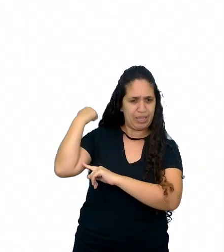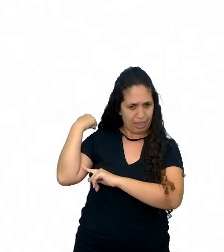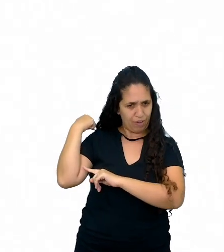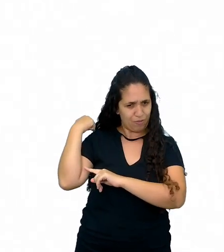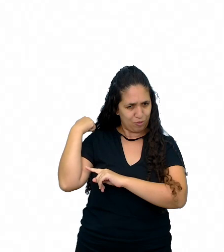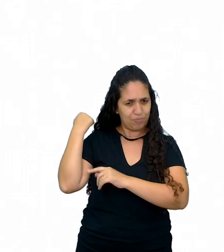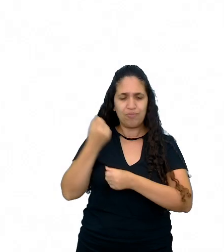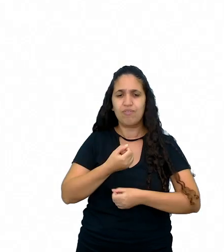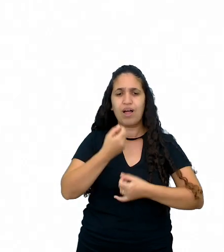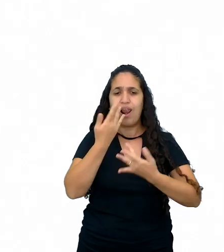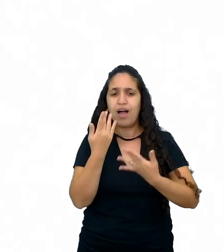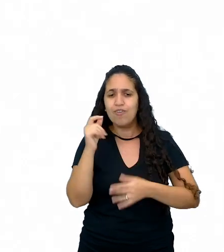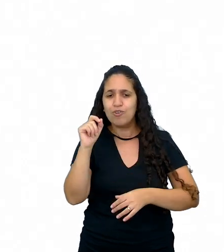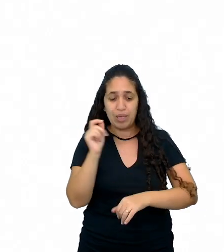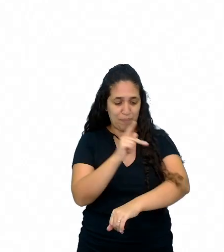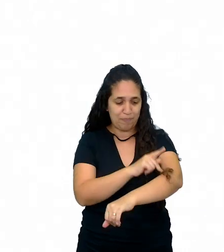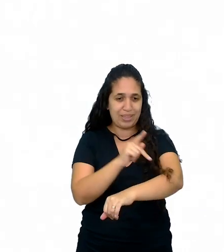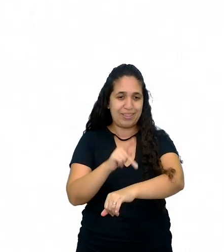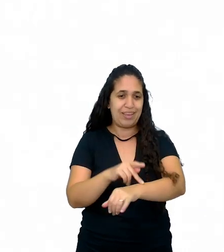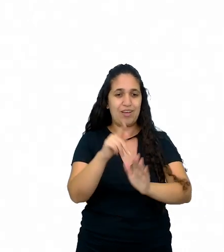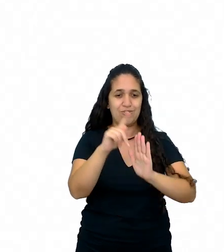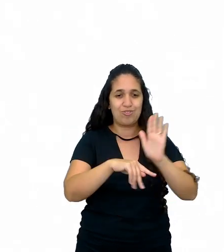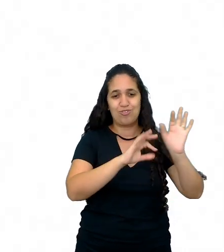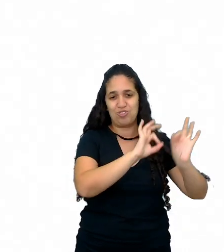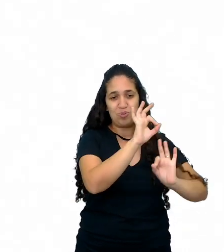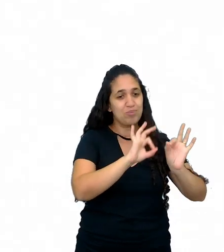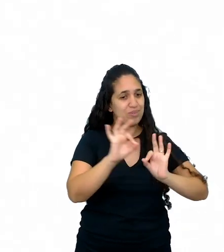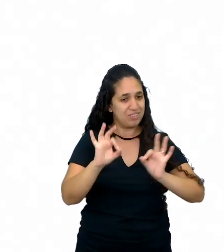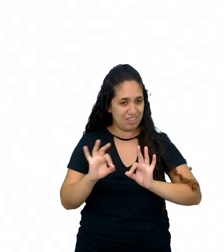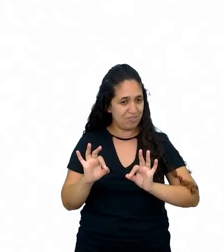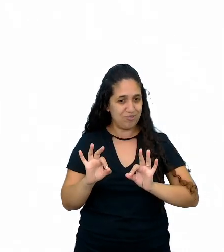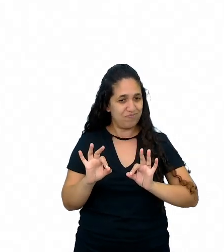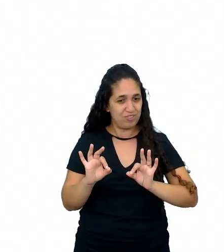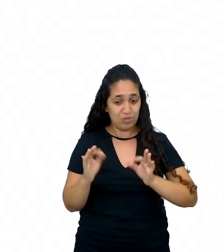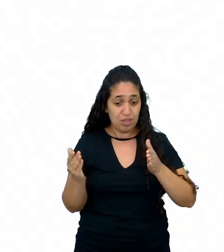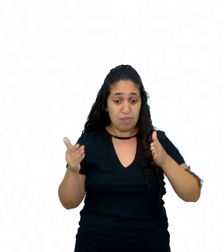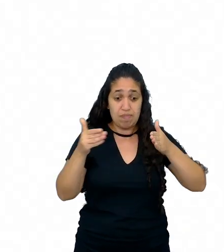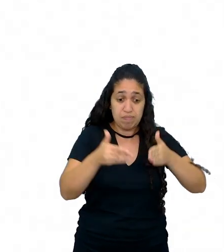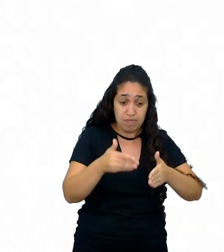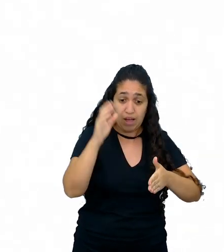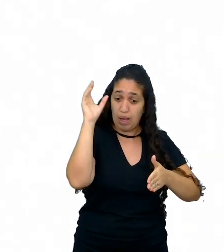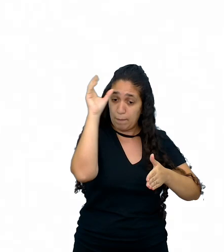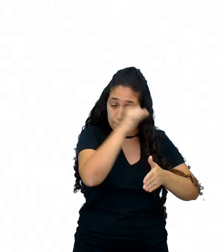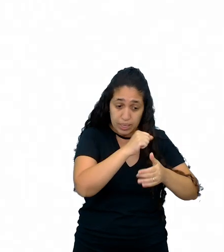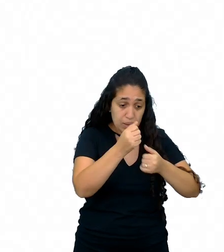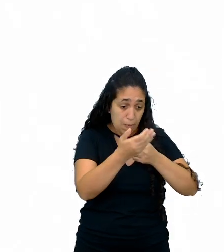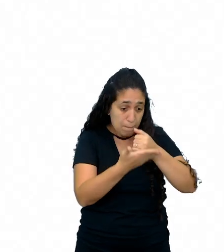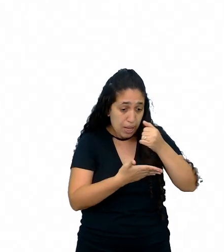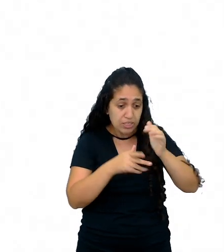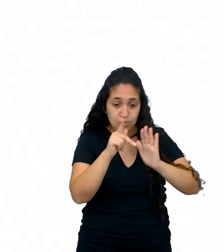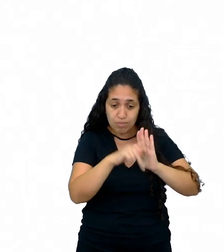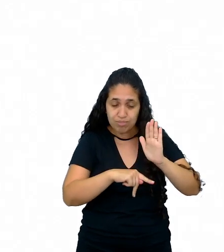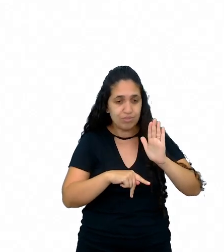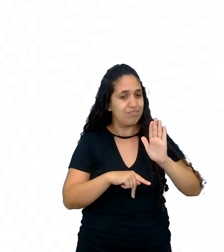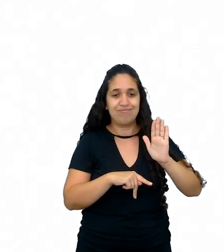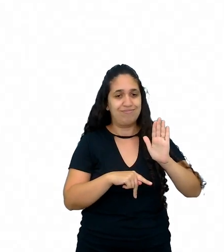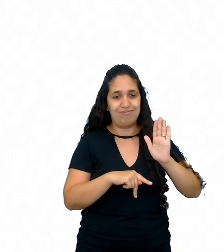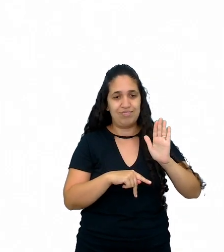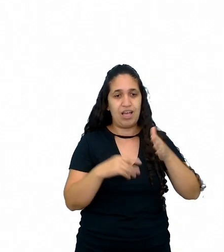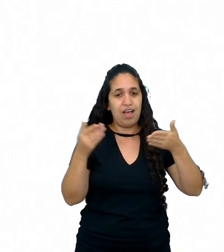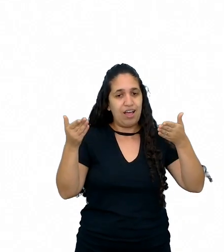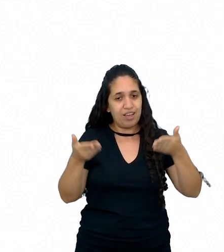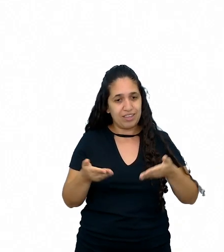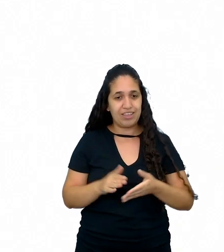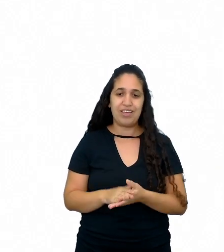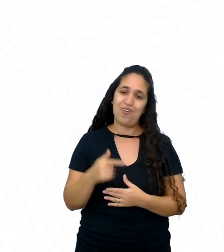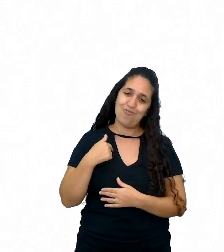muito da pedagogia dos projetos. A gente não se referia à aprendizagem baseada em projetos. Aqui eu